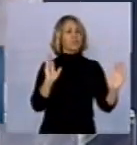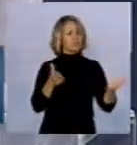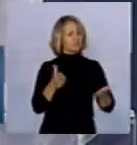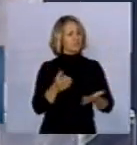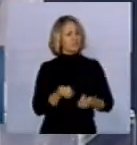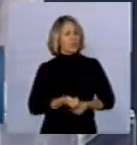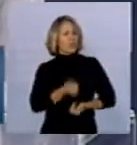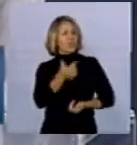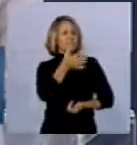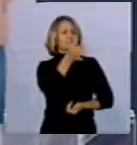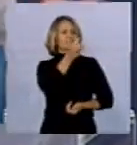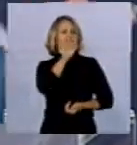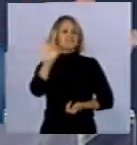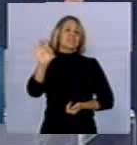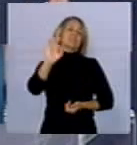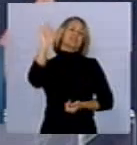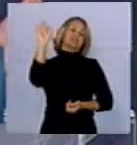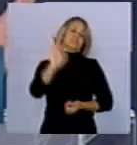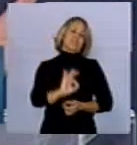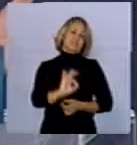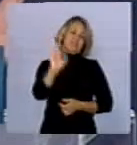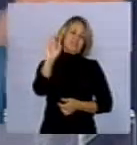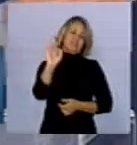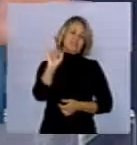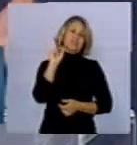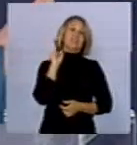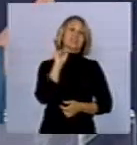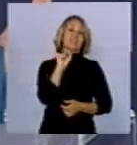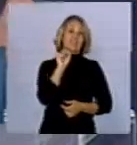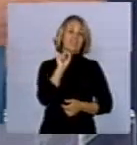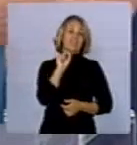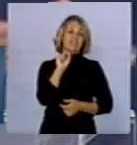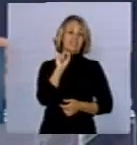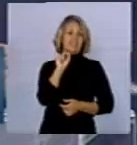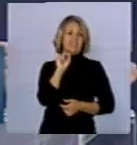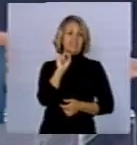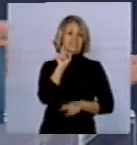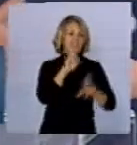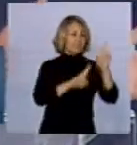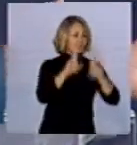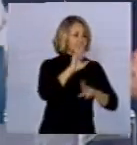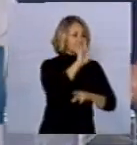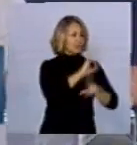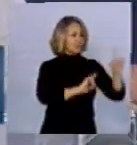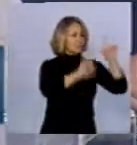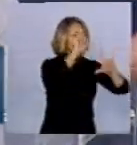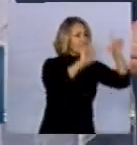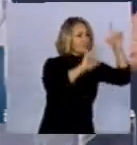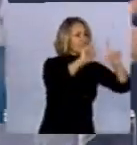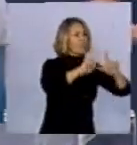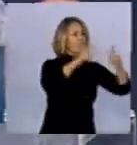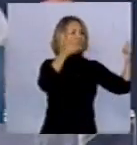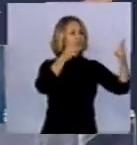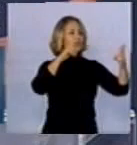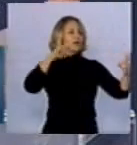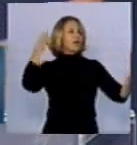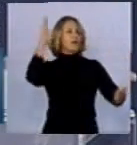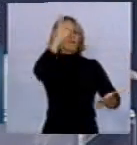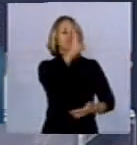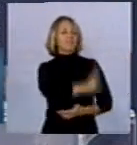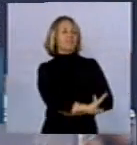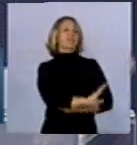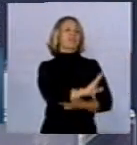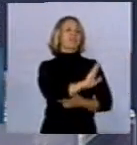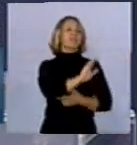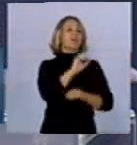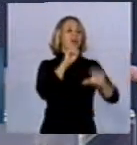100% e quem são os campeões disso são as televisões abertas brasileiras a Globo a